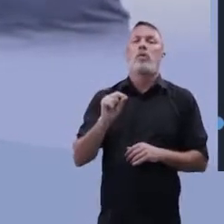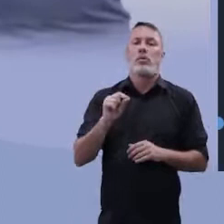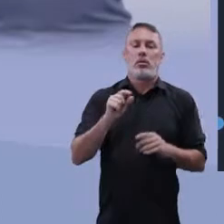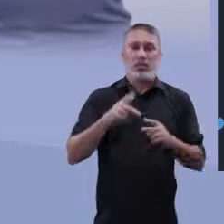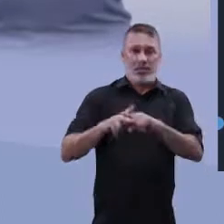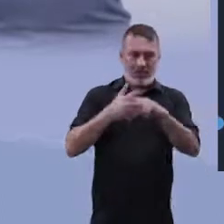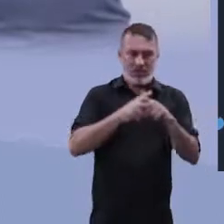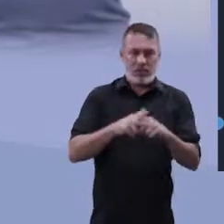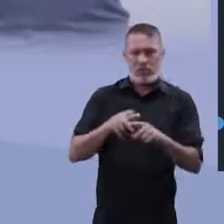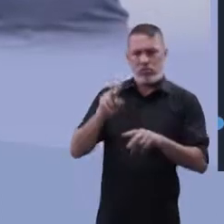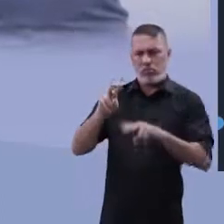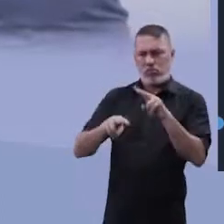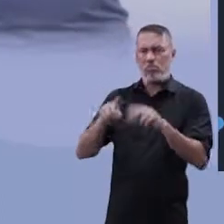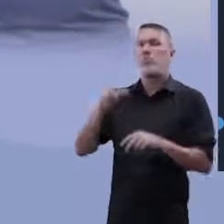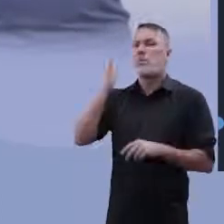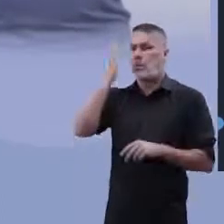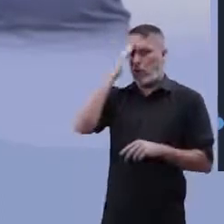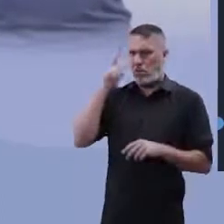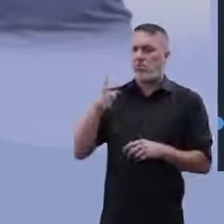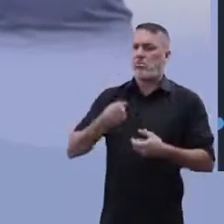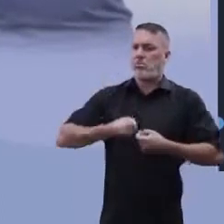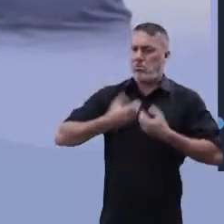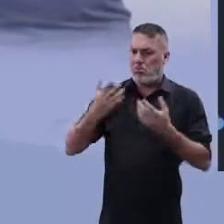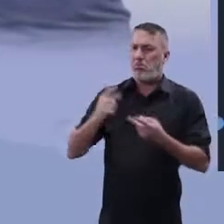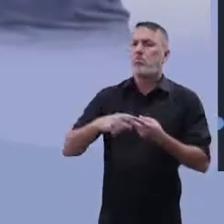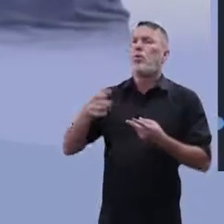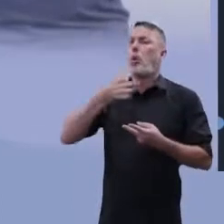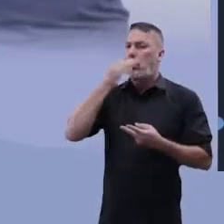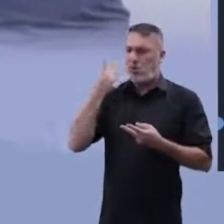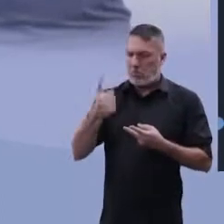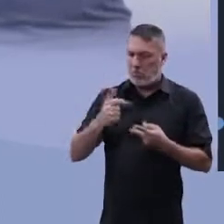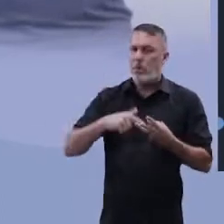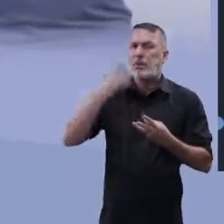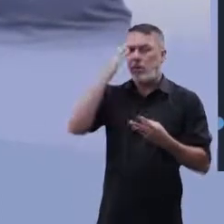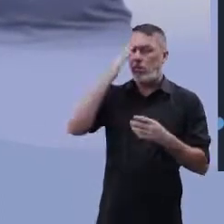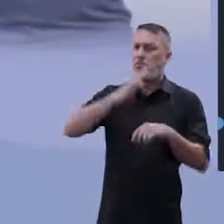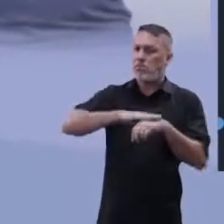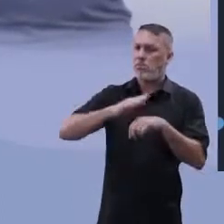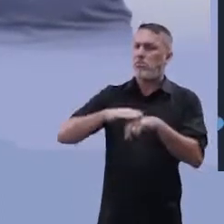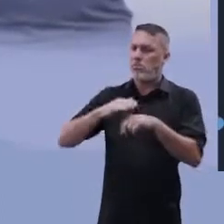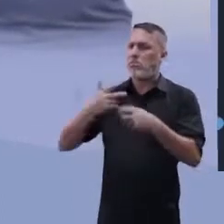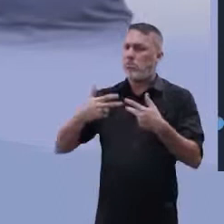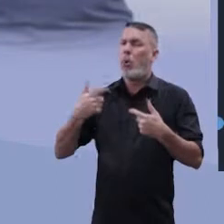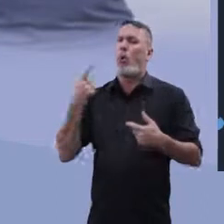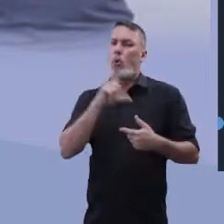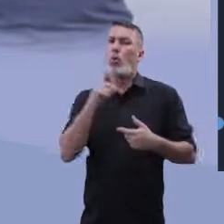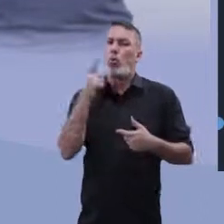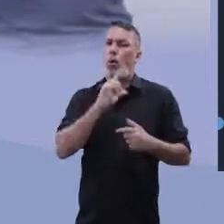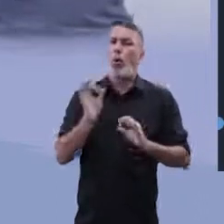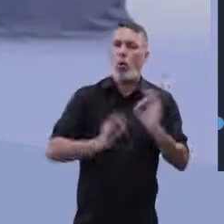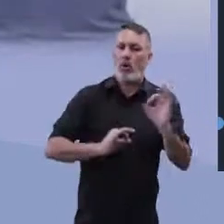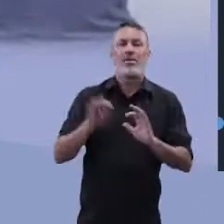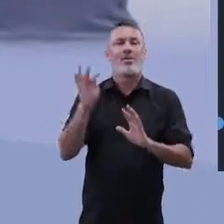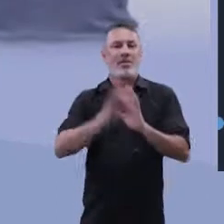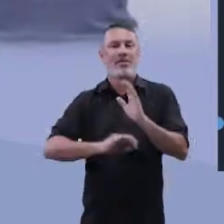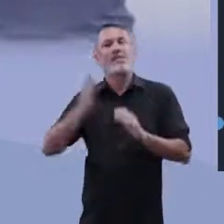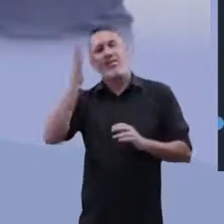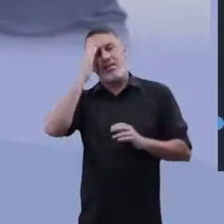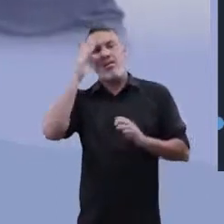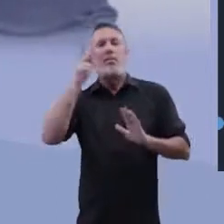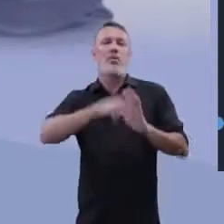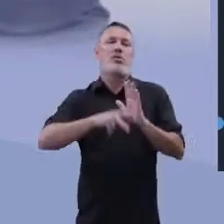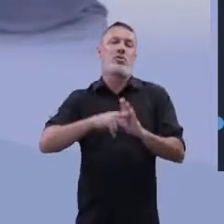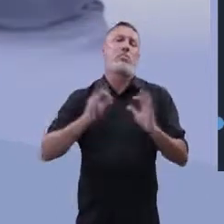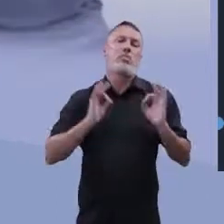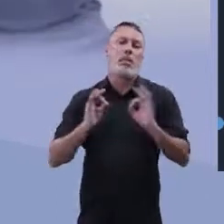ele organizou o texto, que esse texto é dele, né? Então é um indício de autoria, um indício ali que ele sabe organizar o texto,